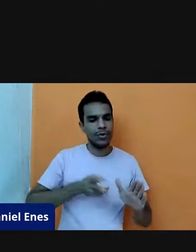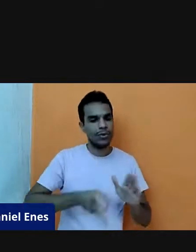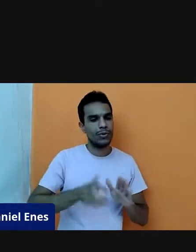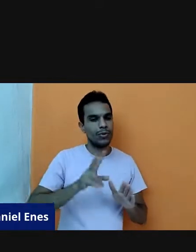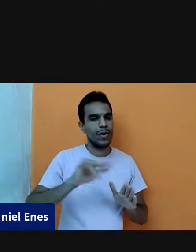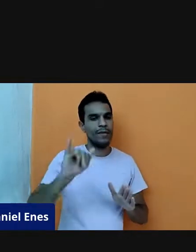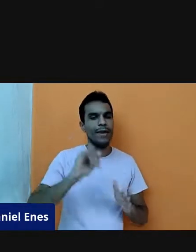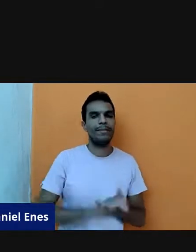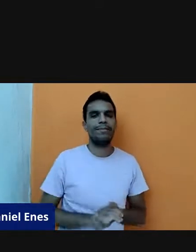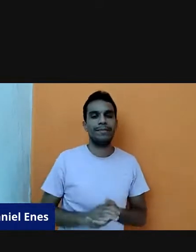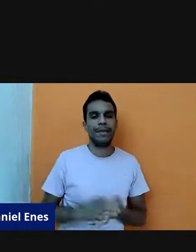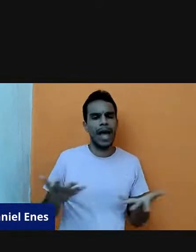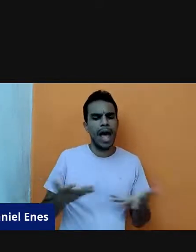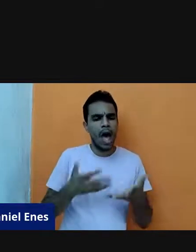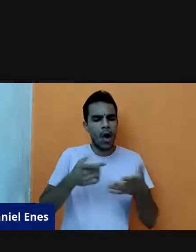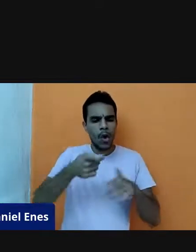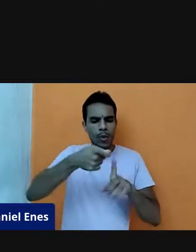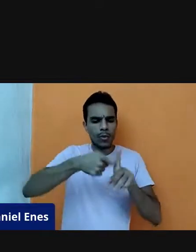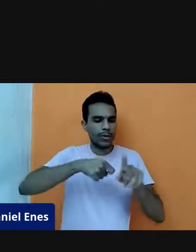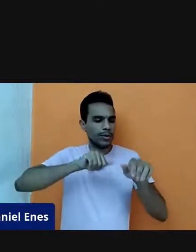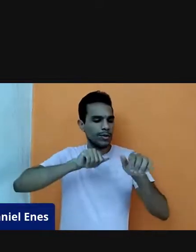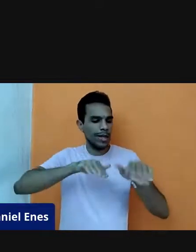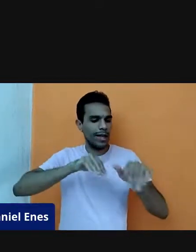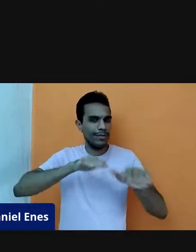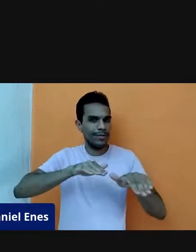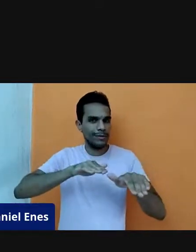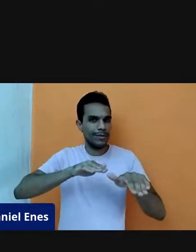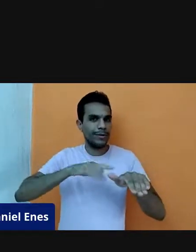Agora, em setembro,